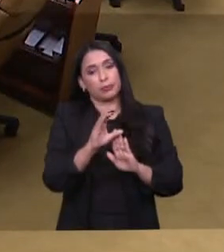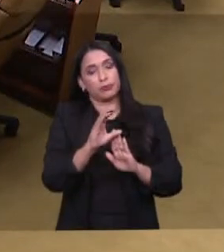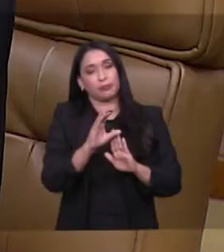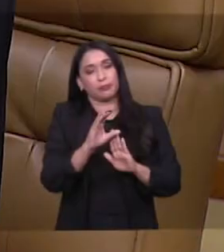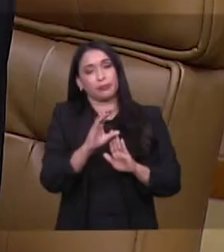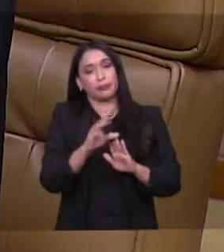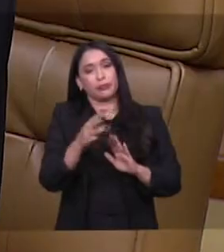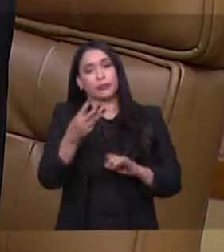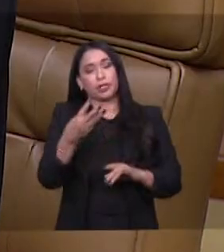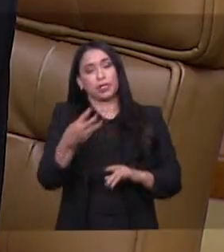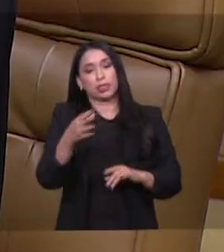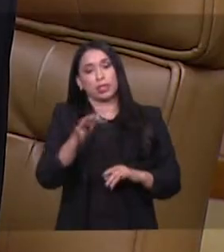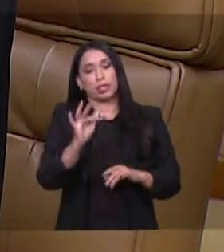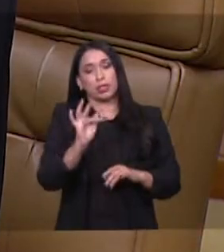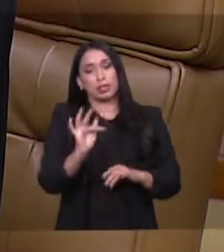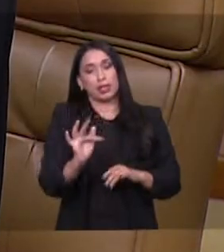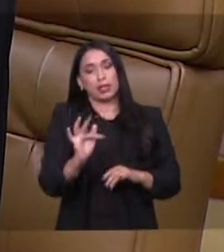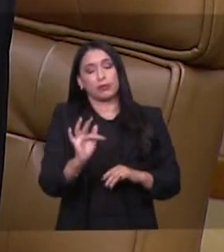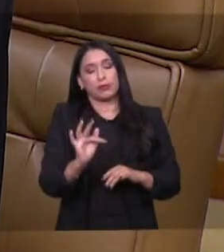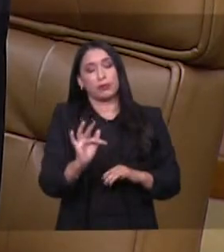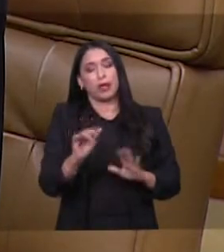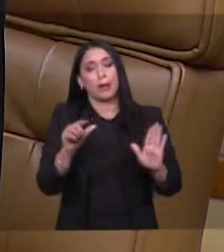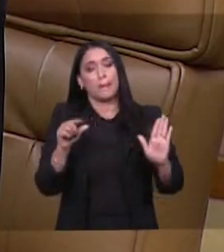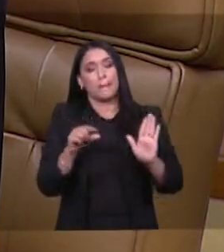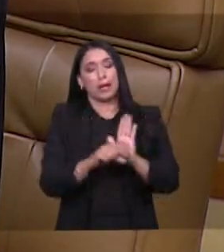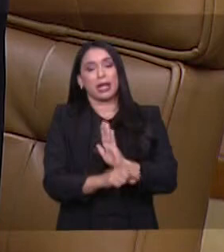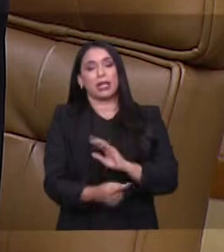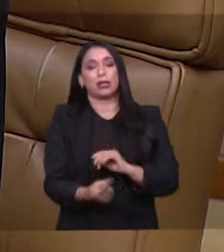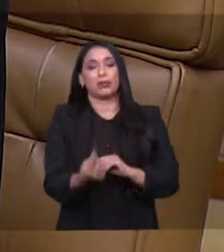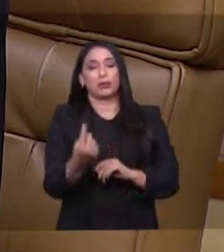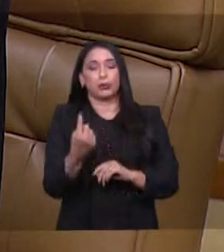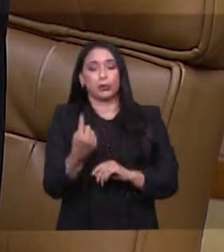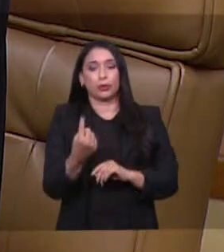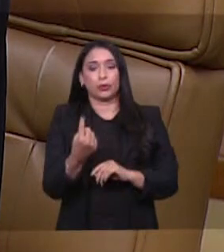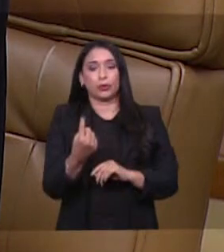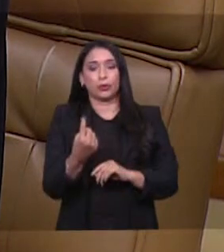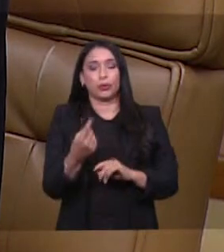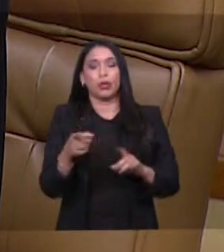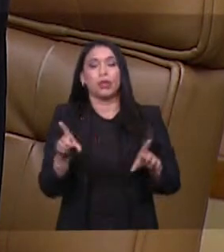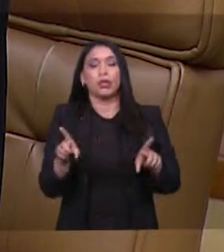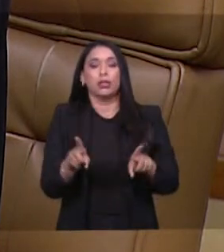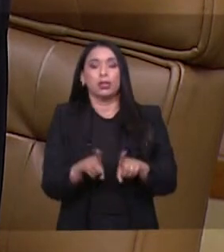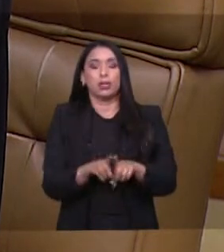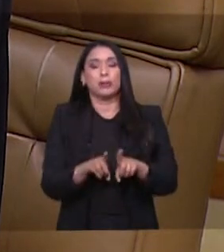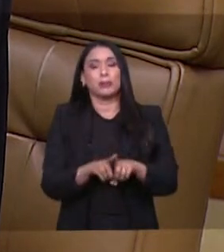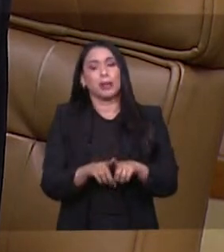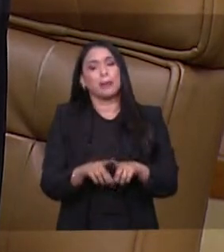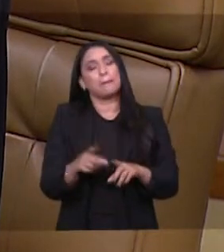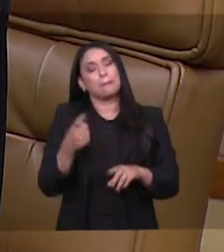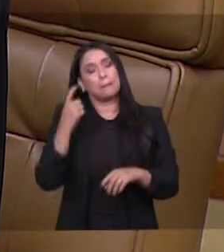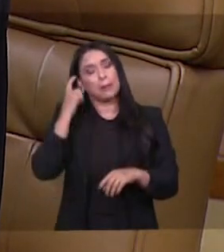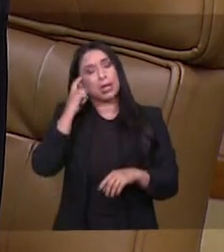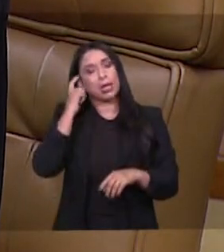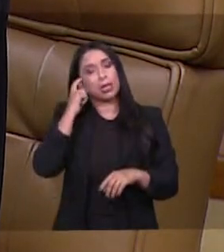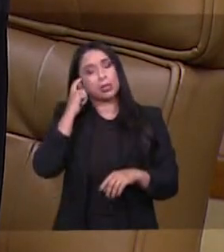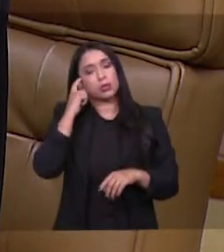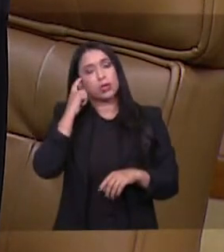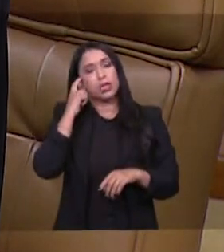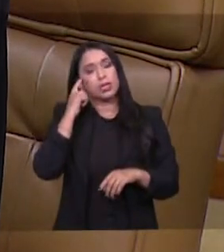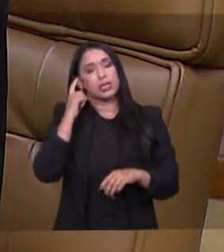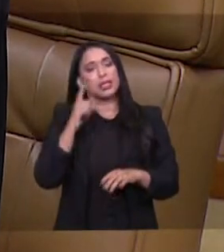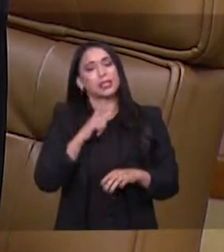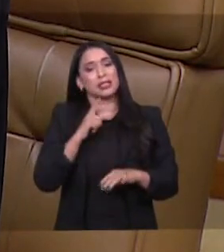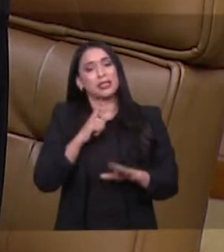do 3F, mas em relação ao parágrafo único, eu também tenho essa preocupação dessa